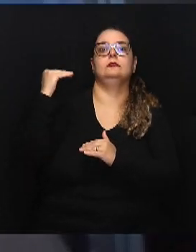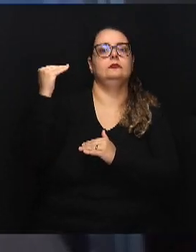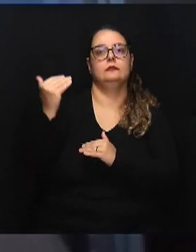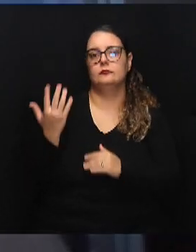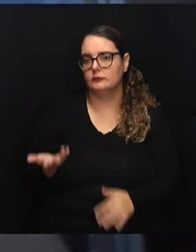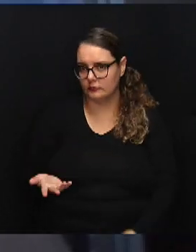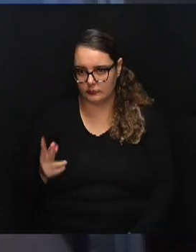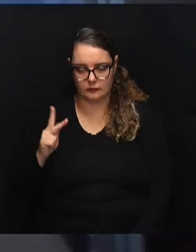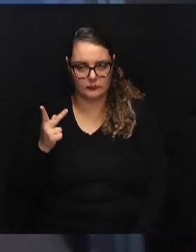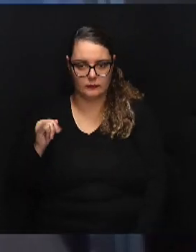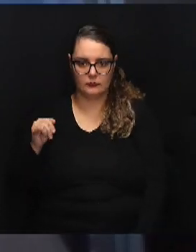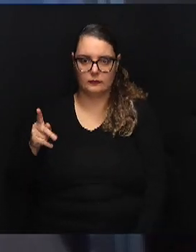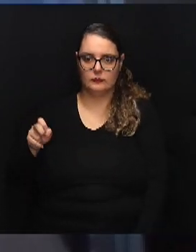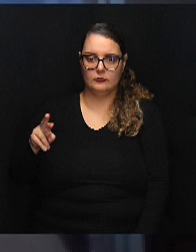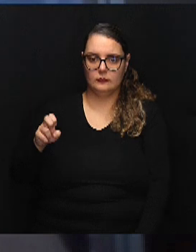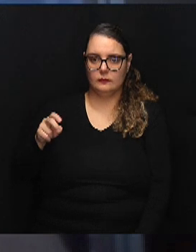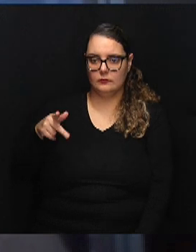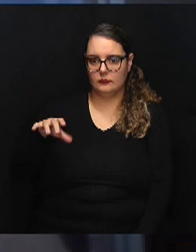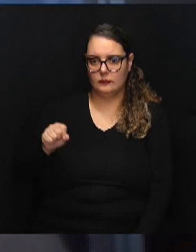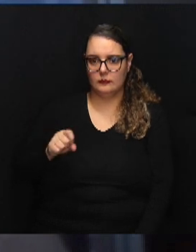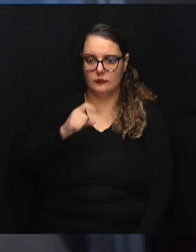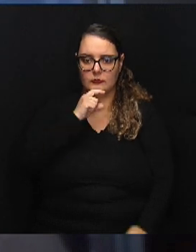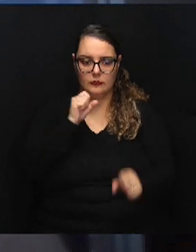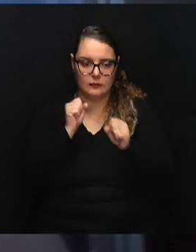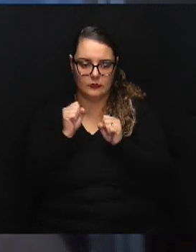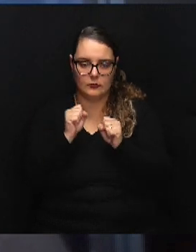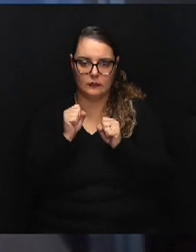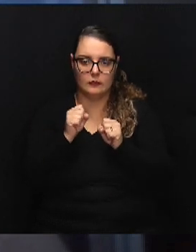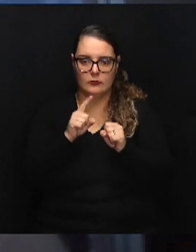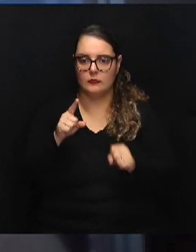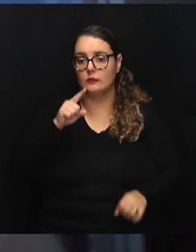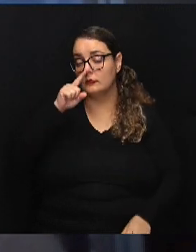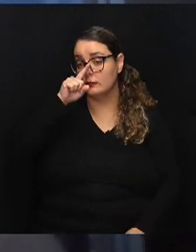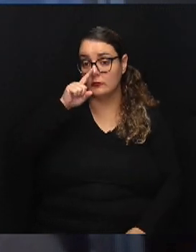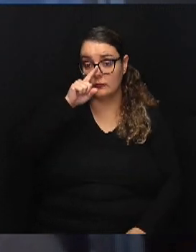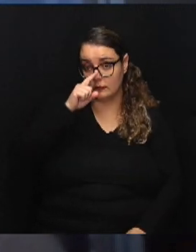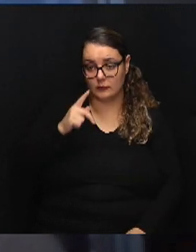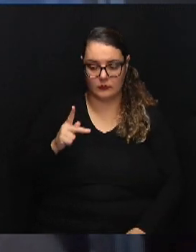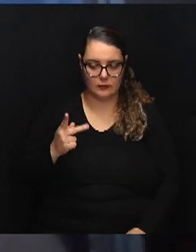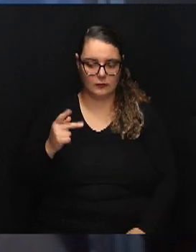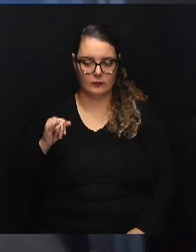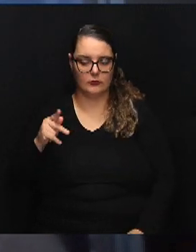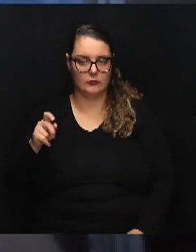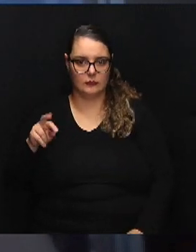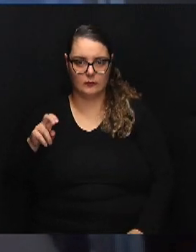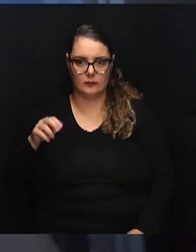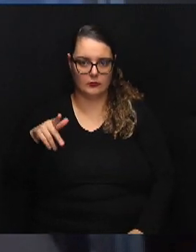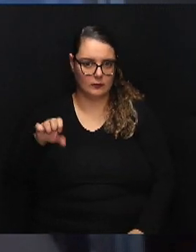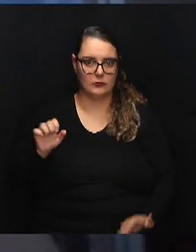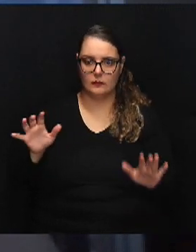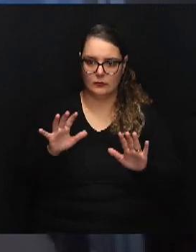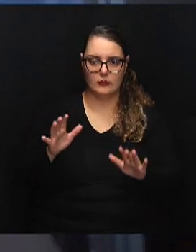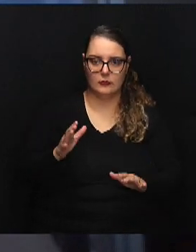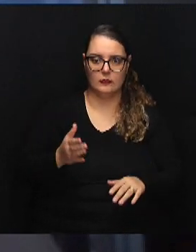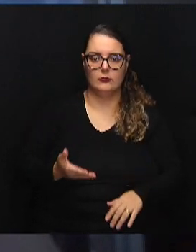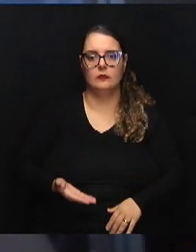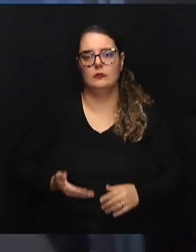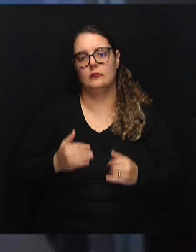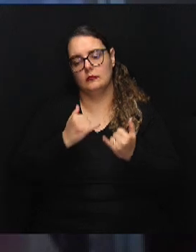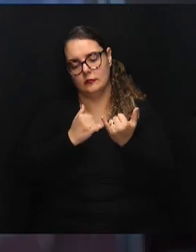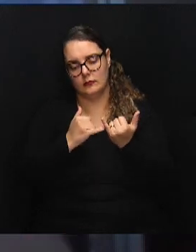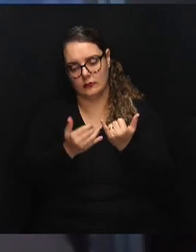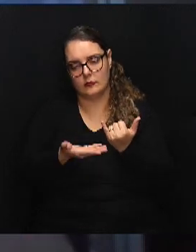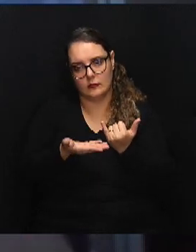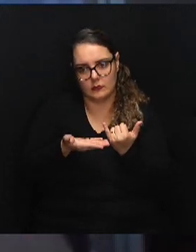de hipertensão. O frio não é uma causa de hipertensão. O frio eleva os níveis médios da